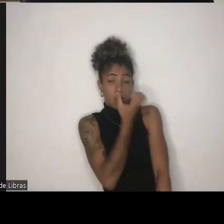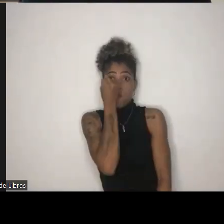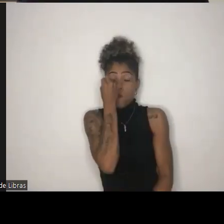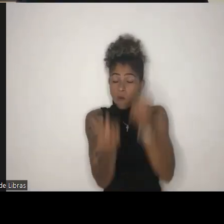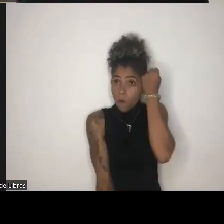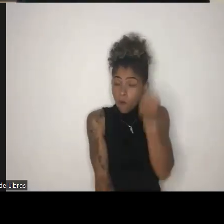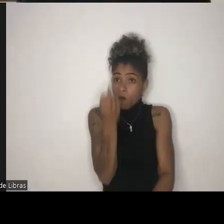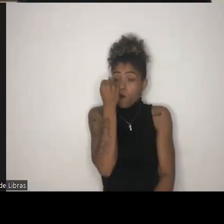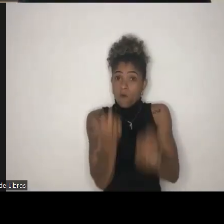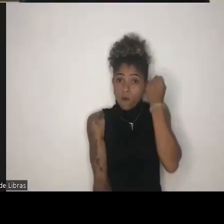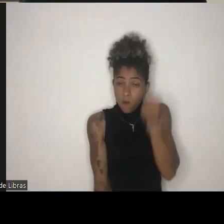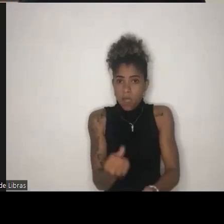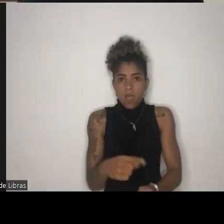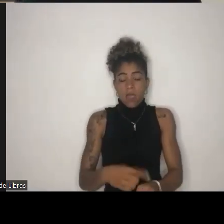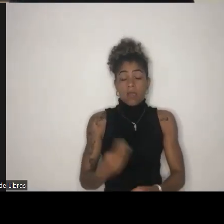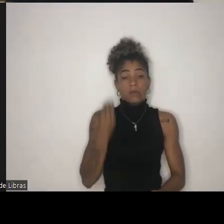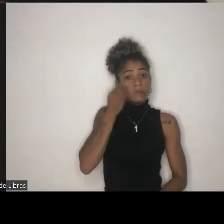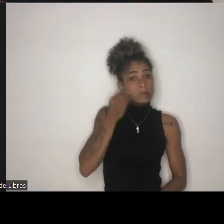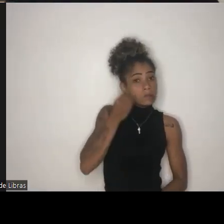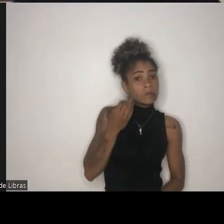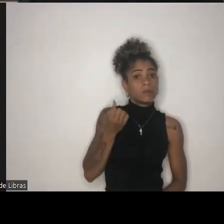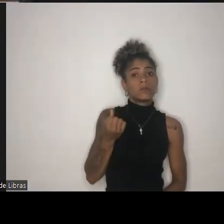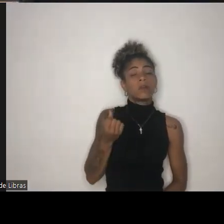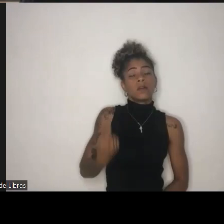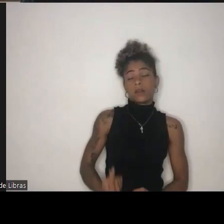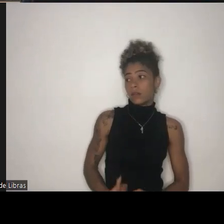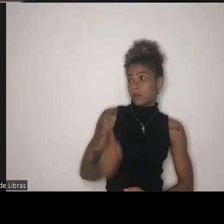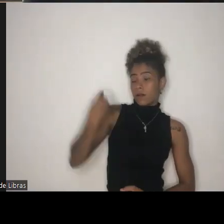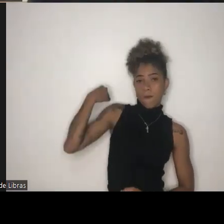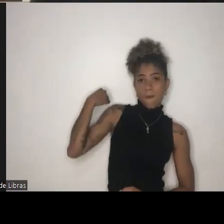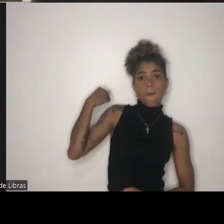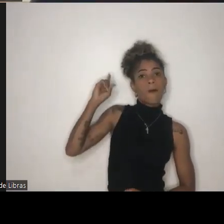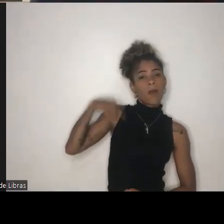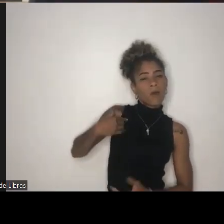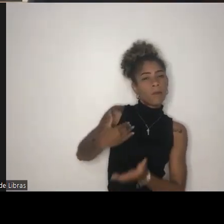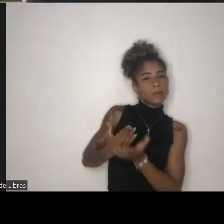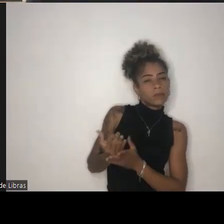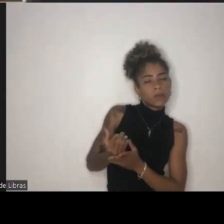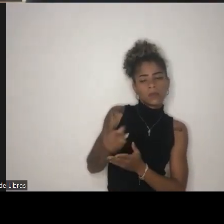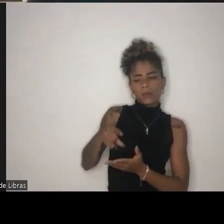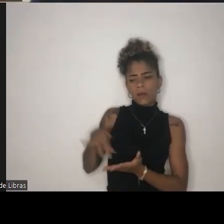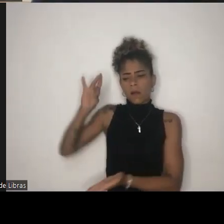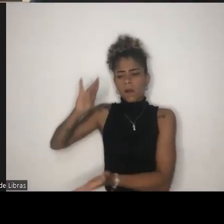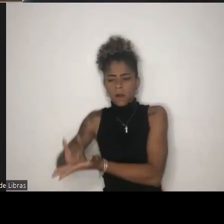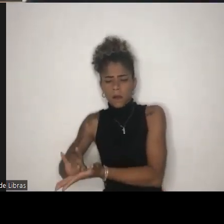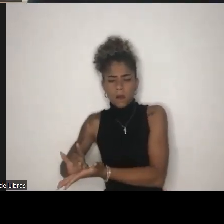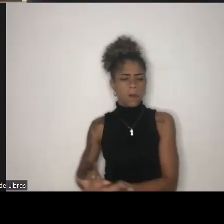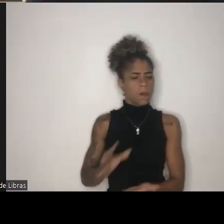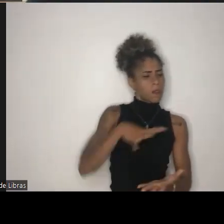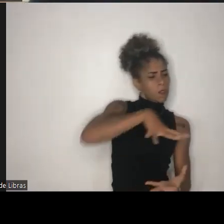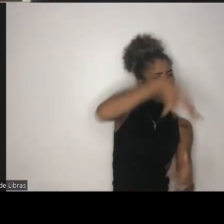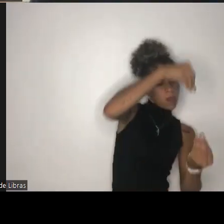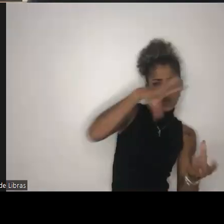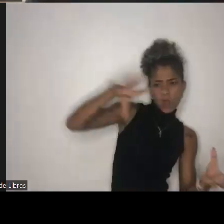vivi na juventude e comecei a retratar isso aí eu comecei a mesclar o realismo com abstracionismo Aquarela